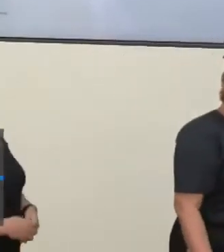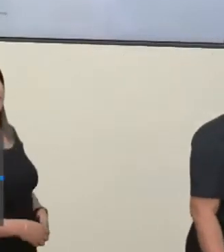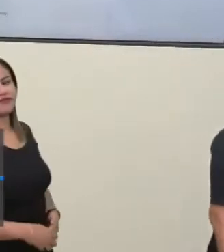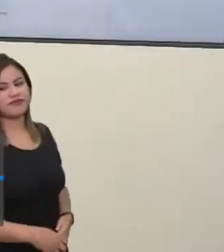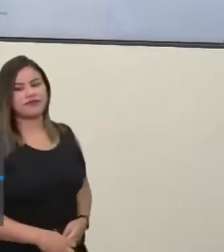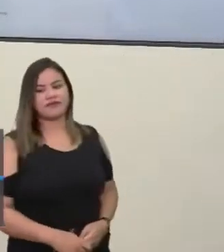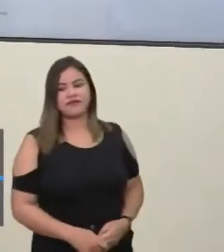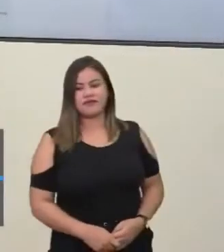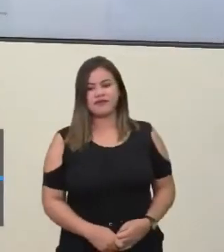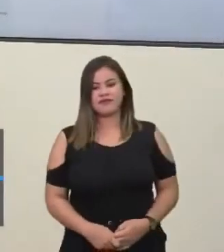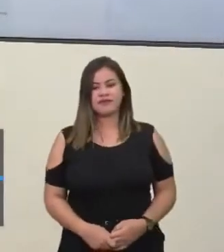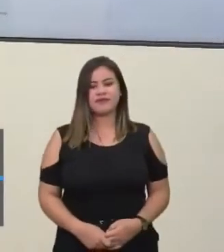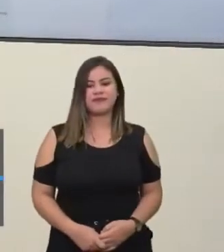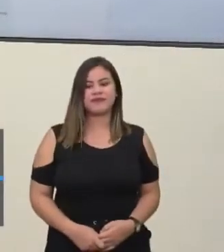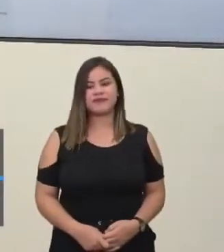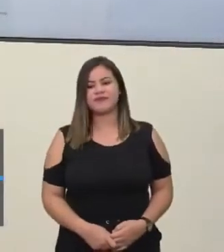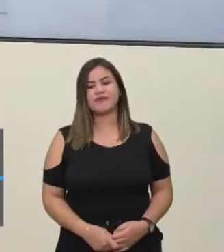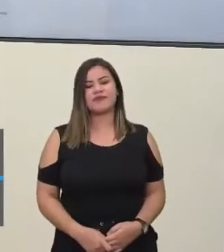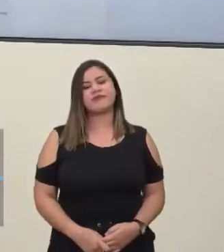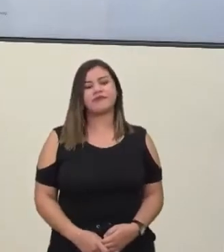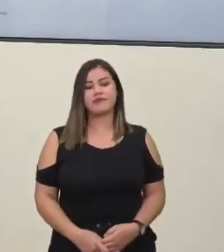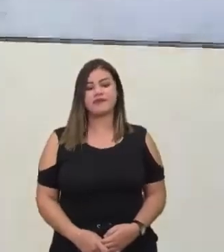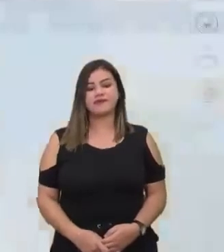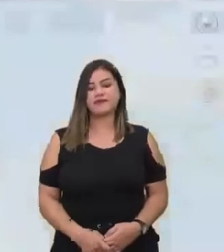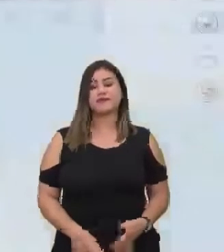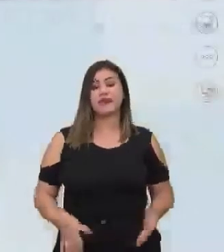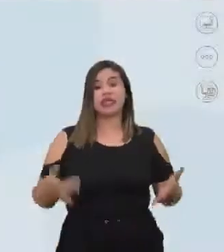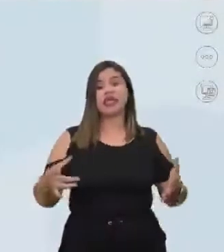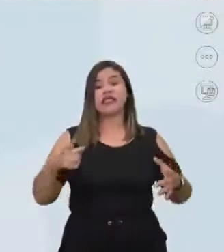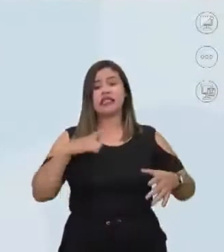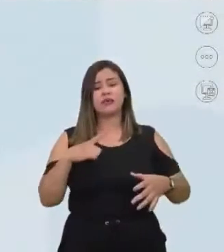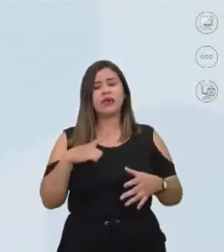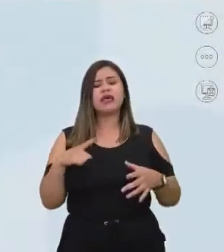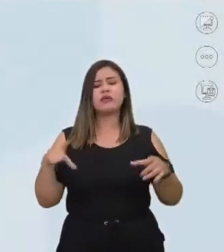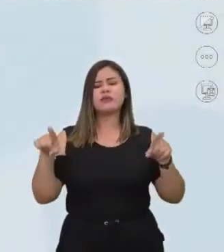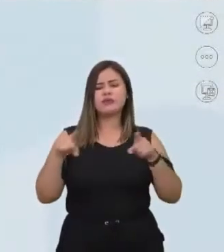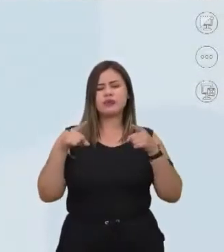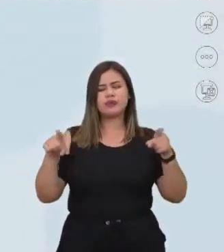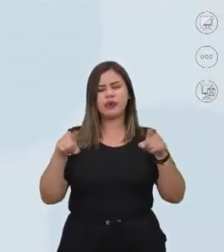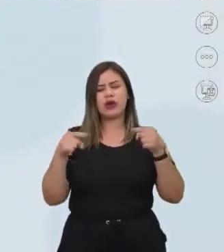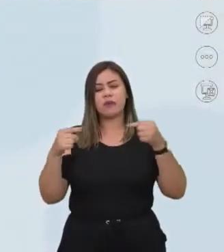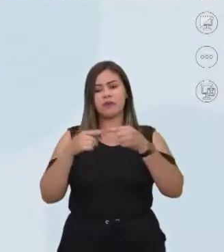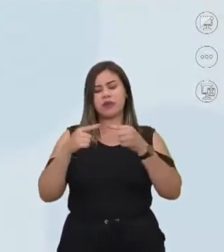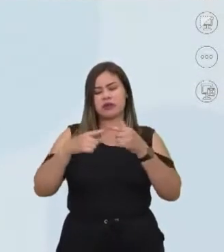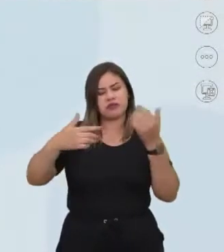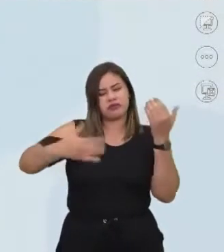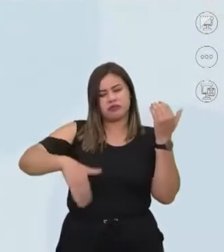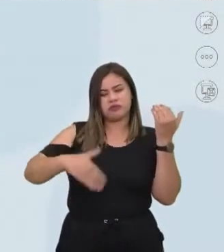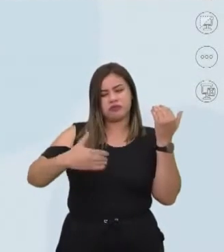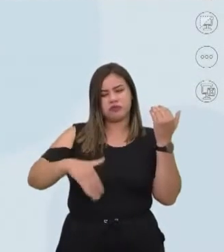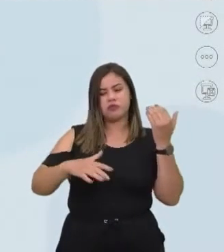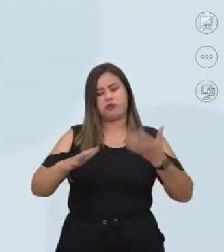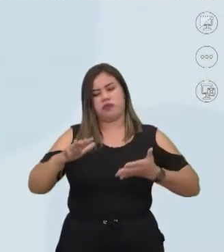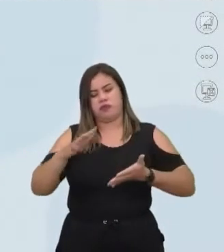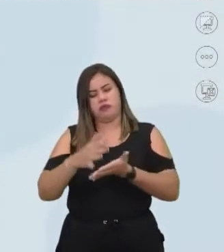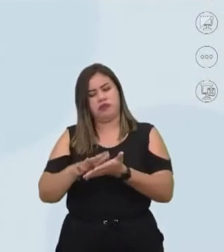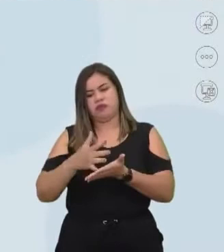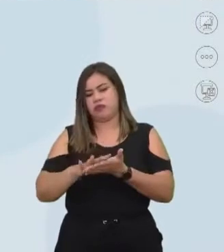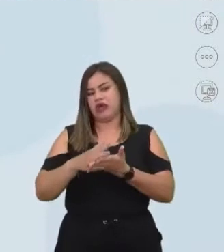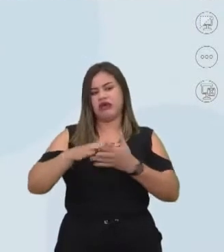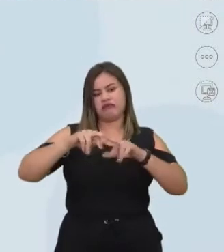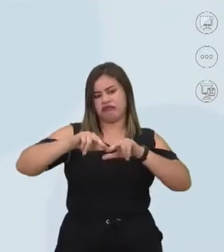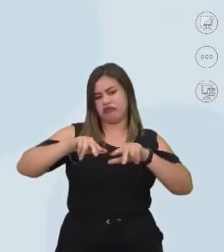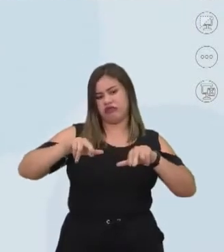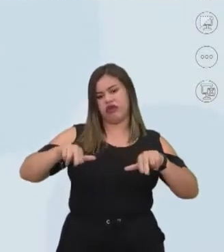nós temos ainda, né, de acordo com o tipo de instrumento, né, que ele toca, né, o tipo de instrumento que ele,